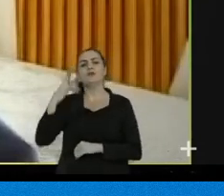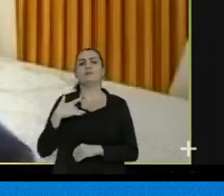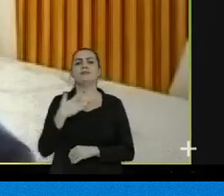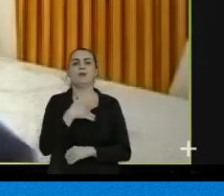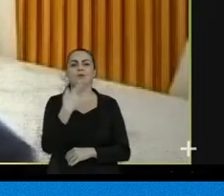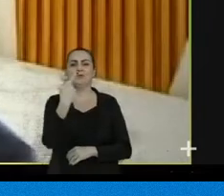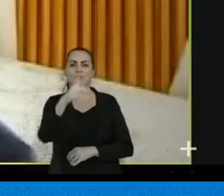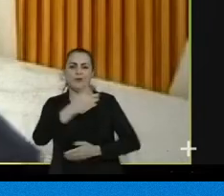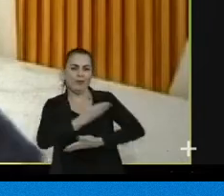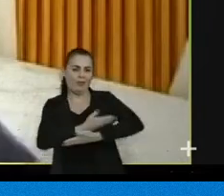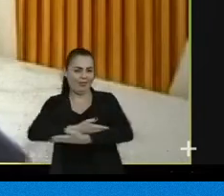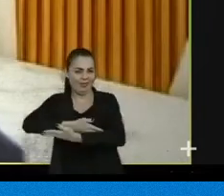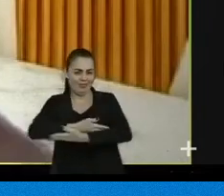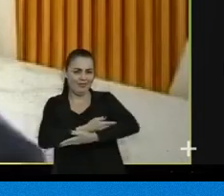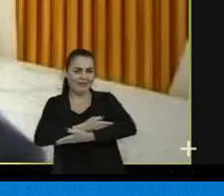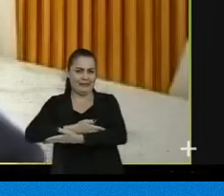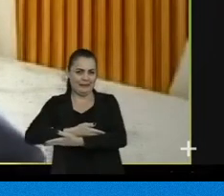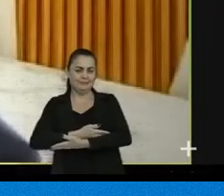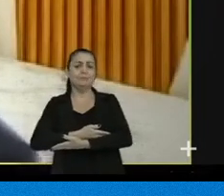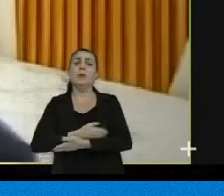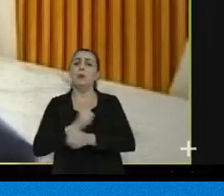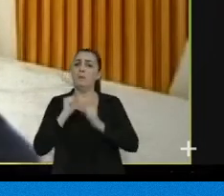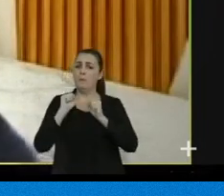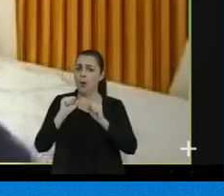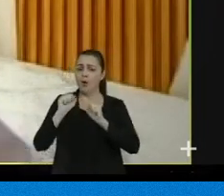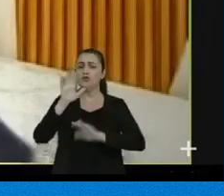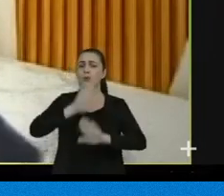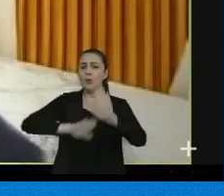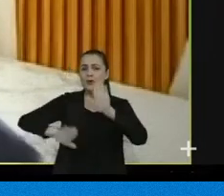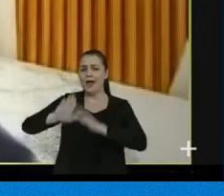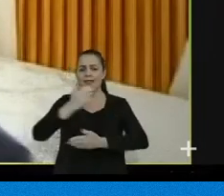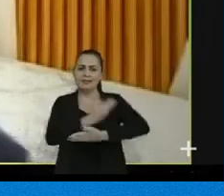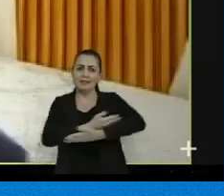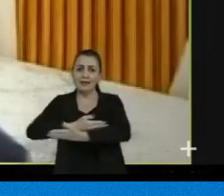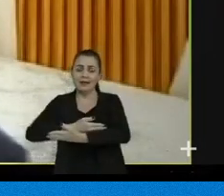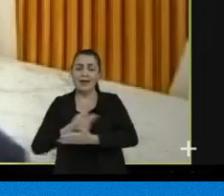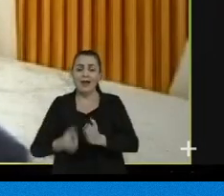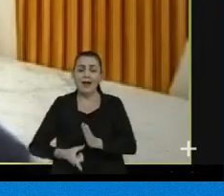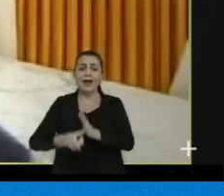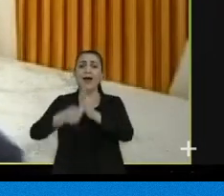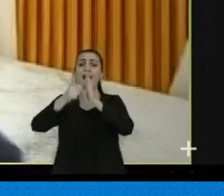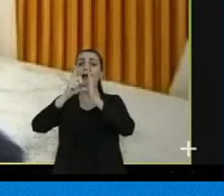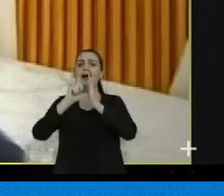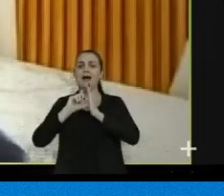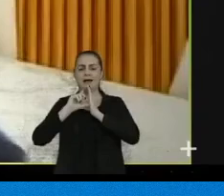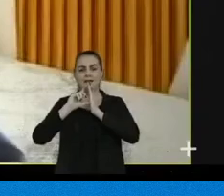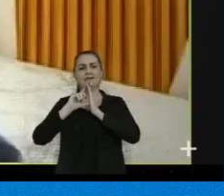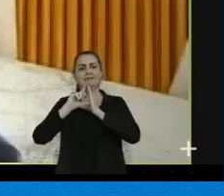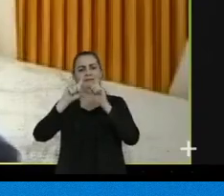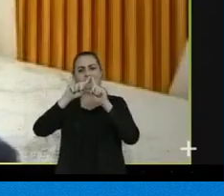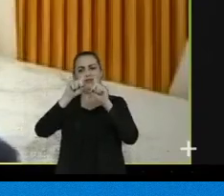você pode cuidar do seu neném muito antes dele nascer, muito antes dele ser concebido. Parabéns pela pergunta.